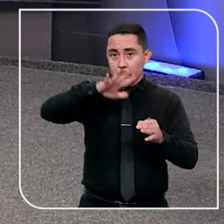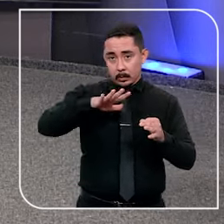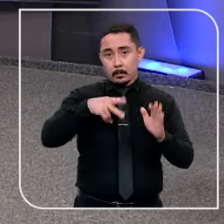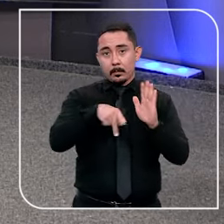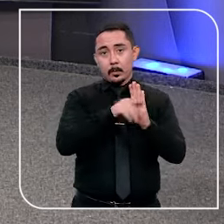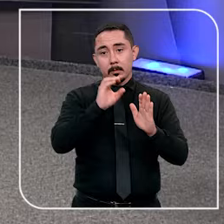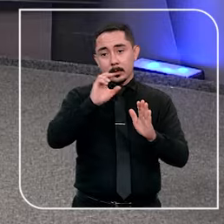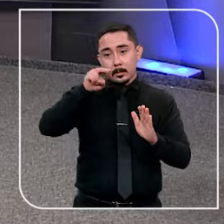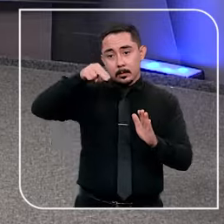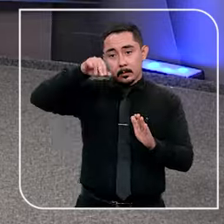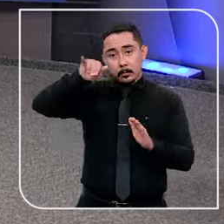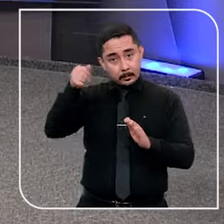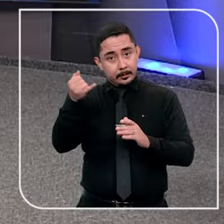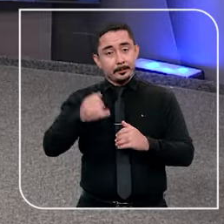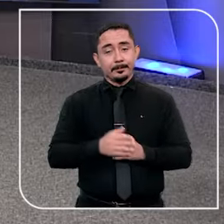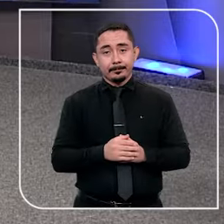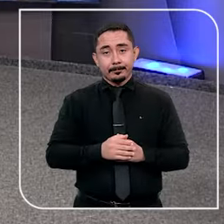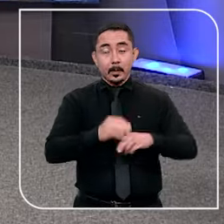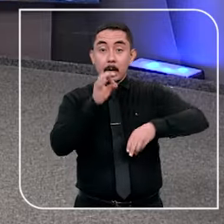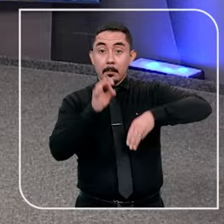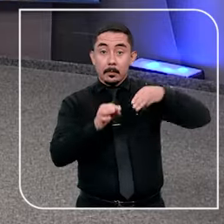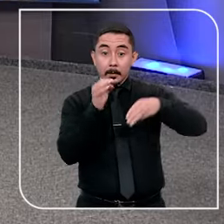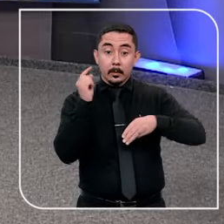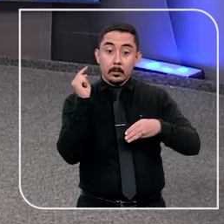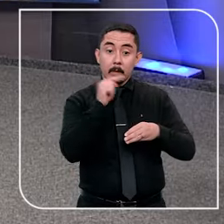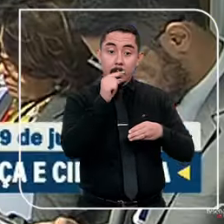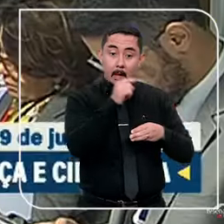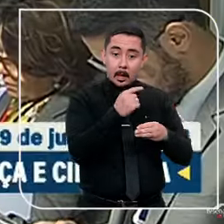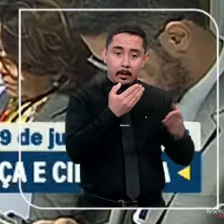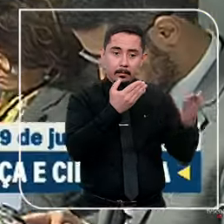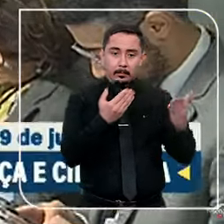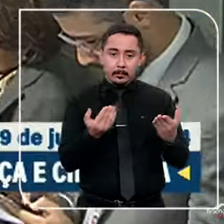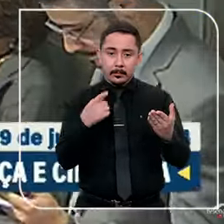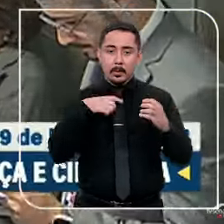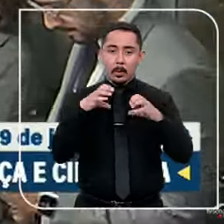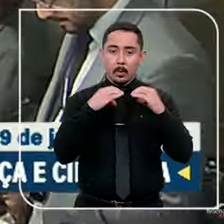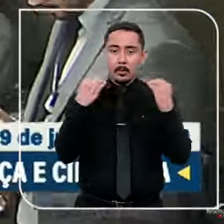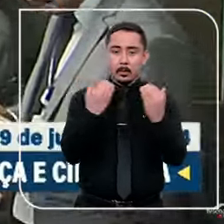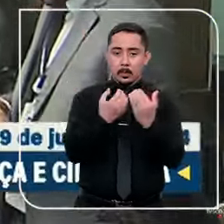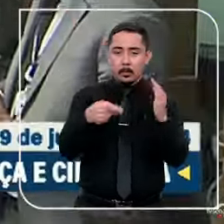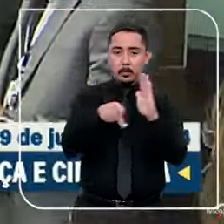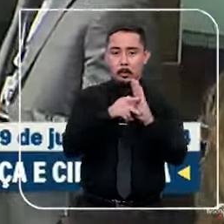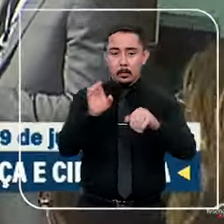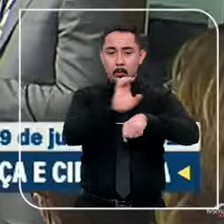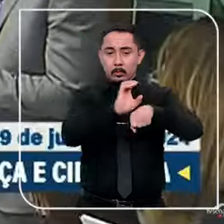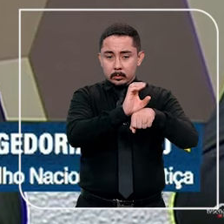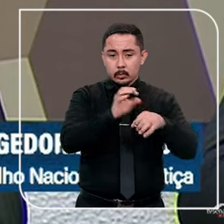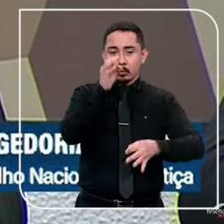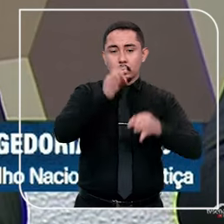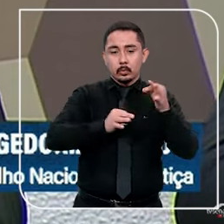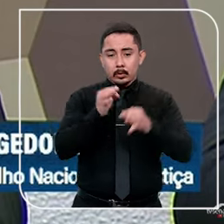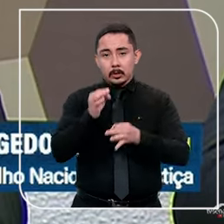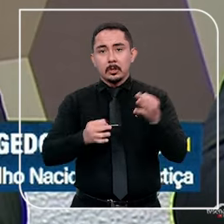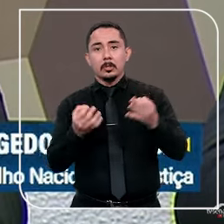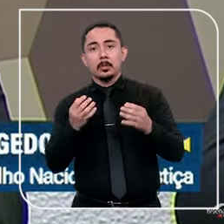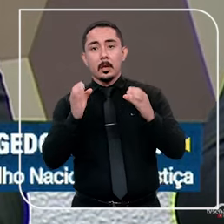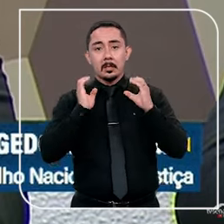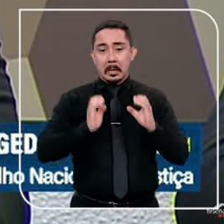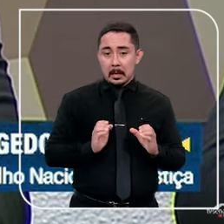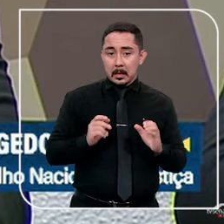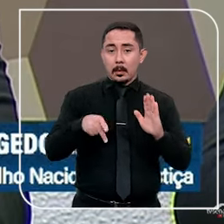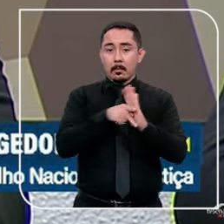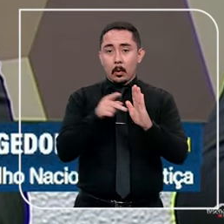de Justiça no Conselho Nacional de Justiça o ministro foi sabatinado pela comissão de Constituição justiça e